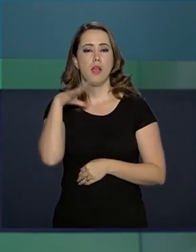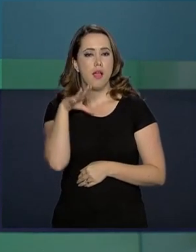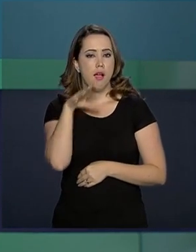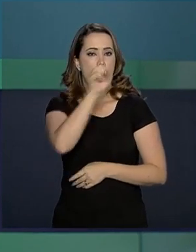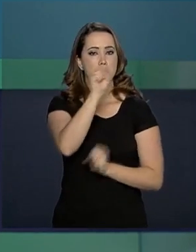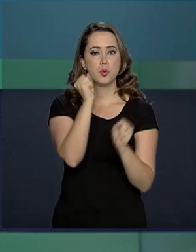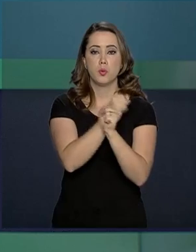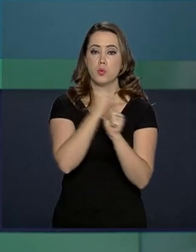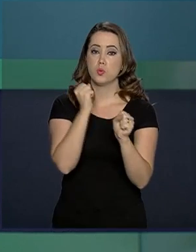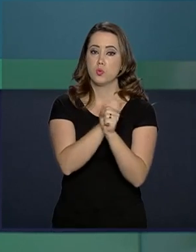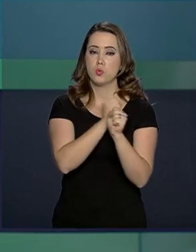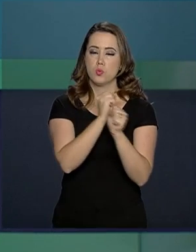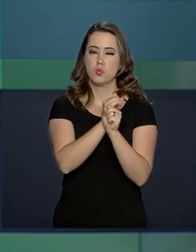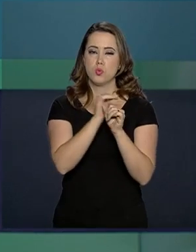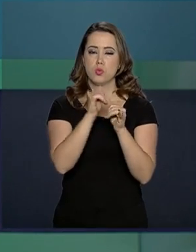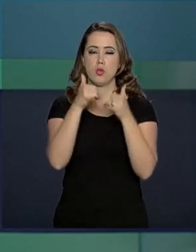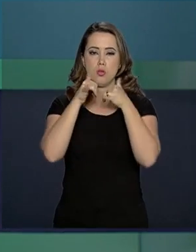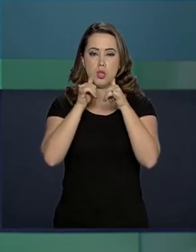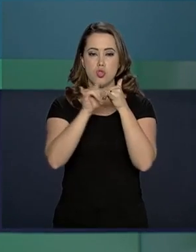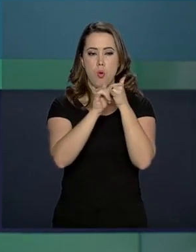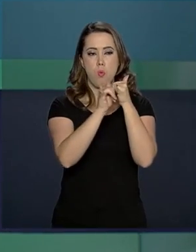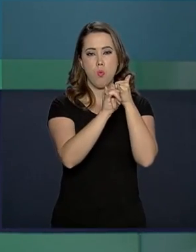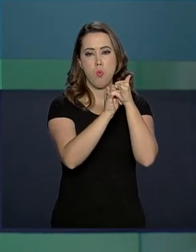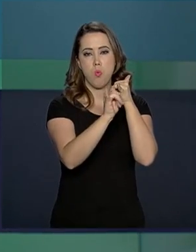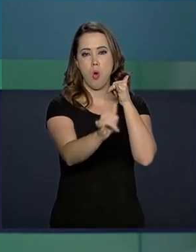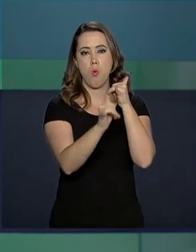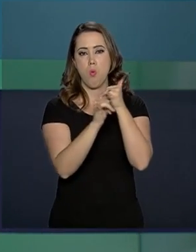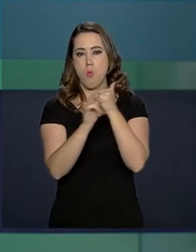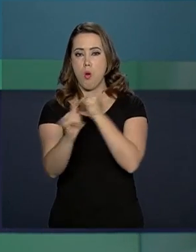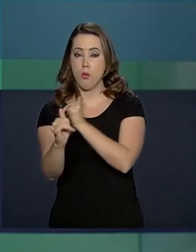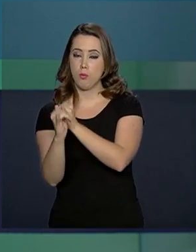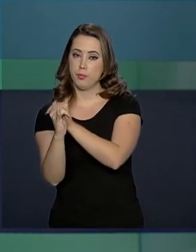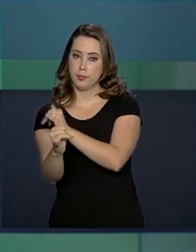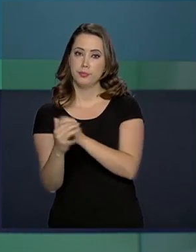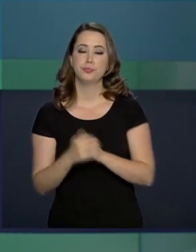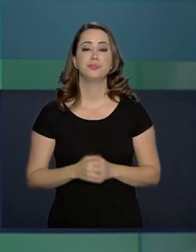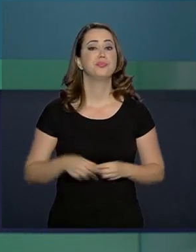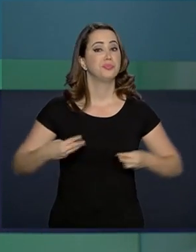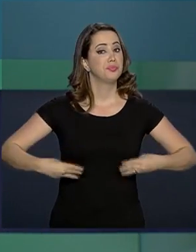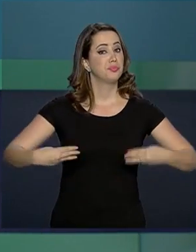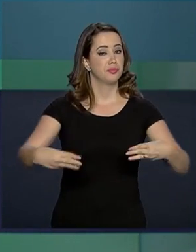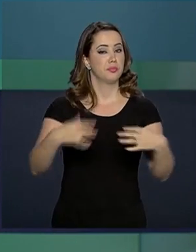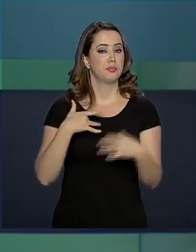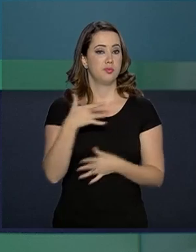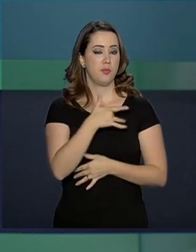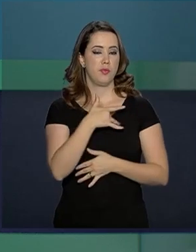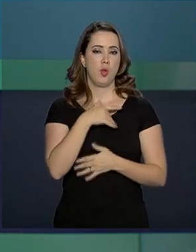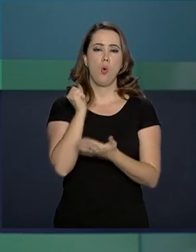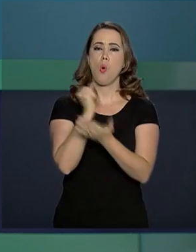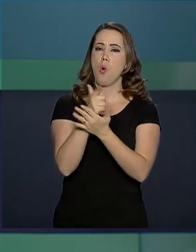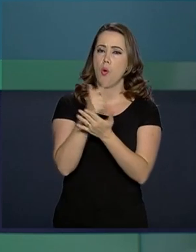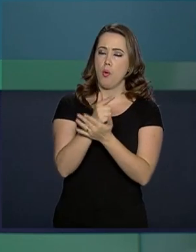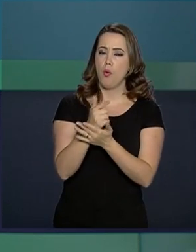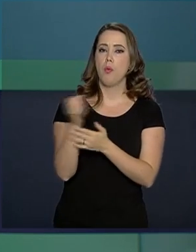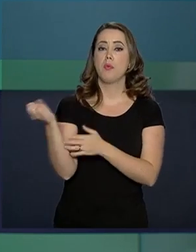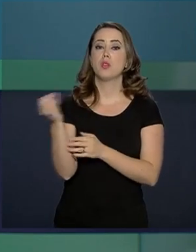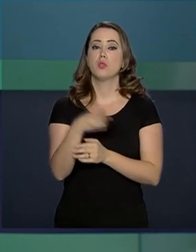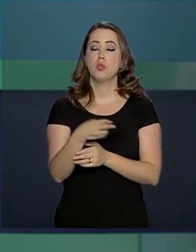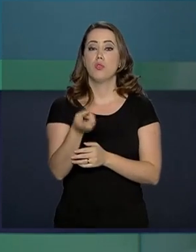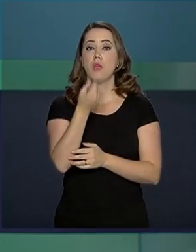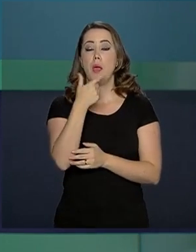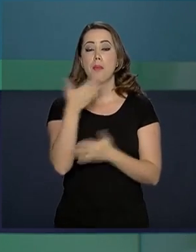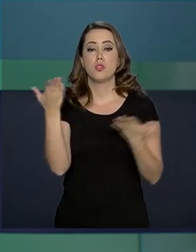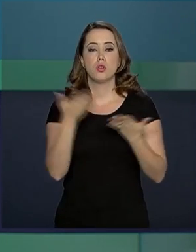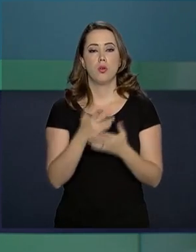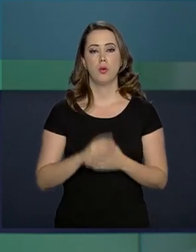agilizar a construção de linhas de transmissão. Ministério da Saúde anuncia novo método de compra de medicamentos de alto